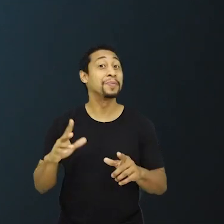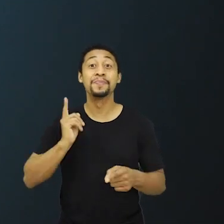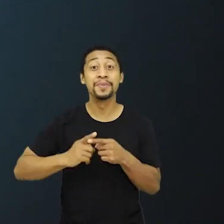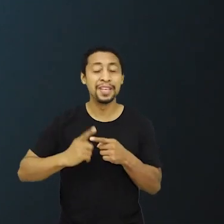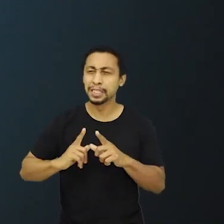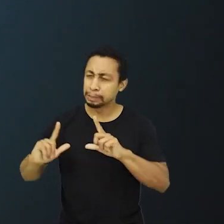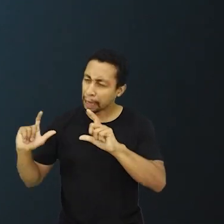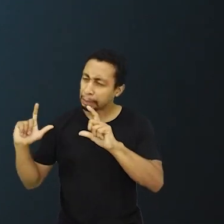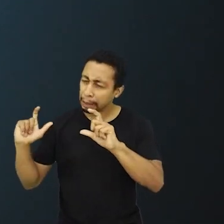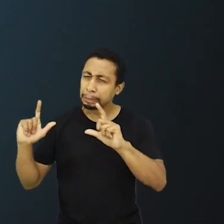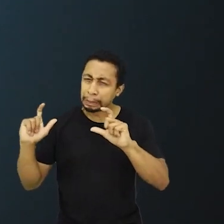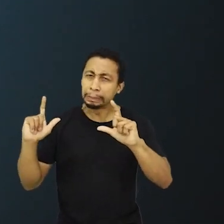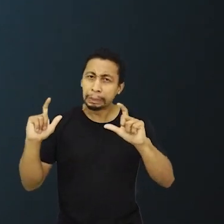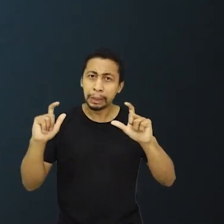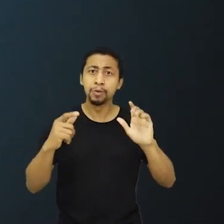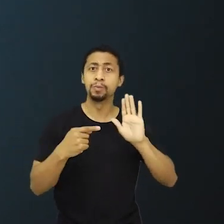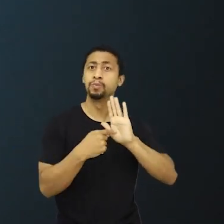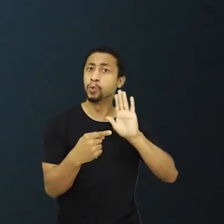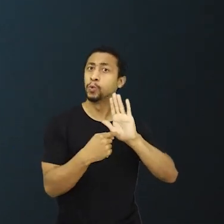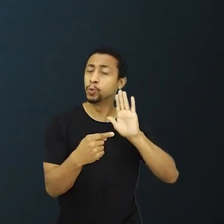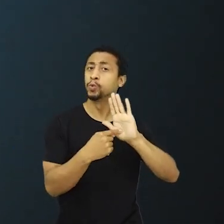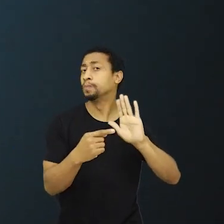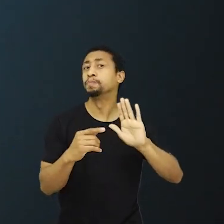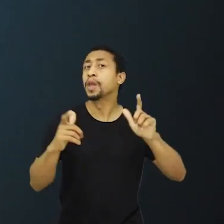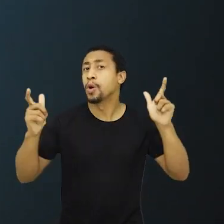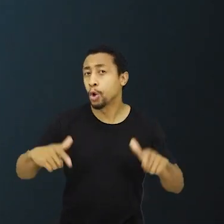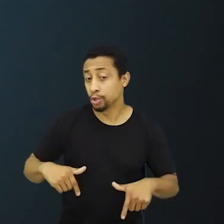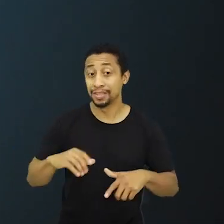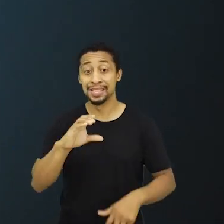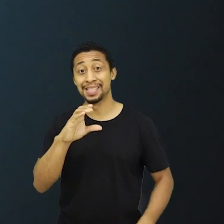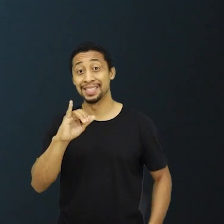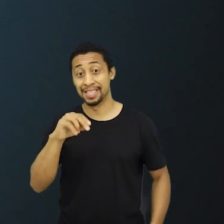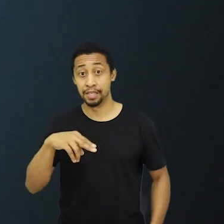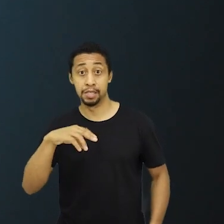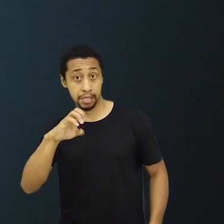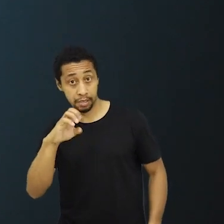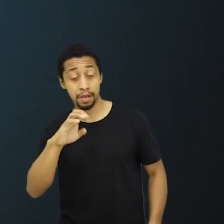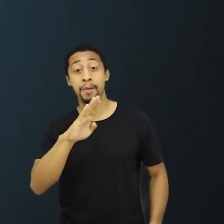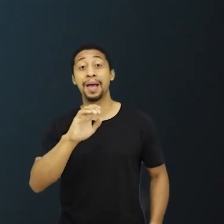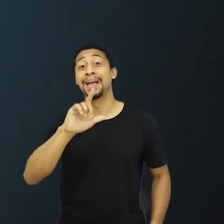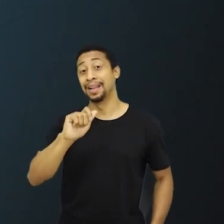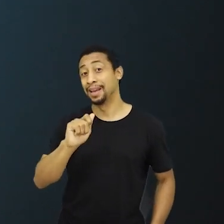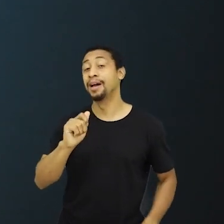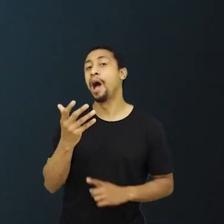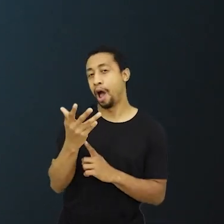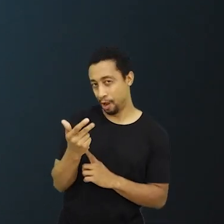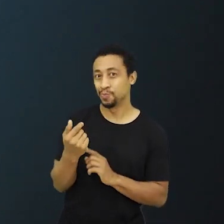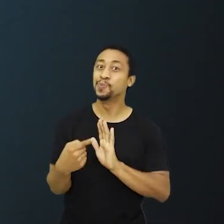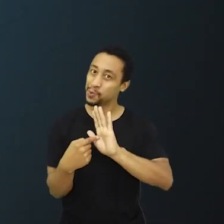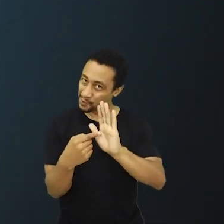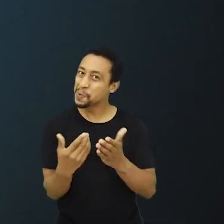no Cine Belas Artes por 2 semanas, e naquela época eu lembro que a Caixa ficou muito feliz, porque tinha sido a mostra de cinema